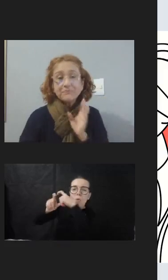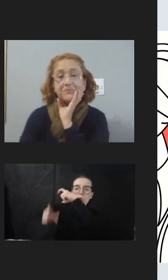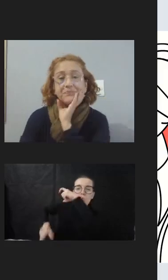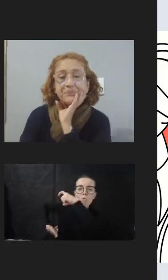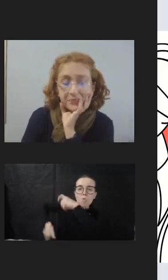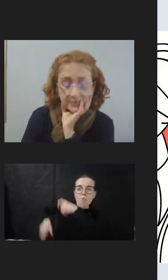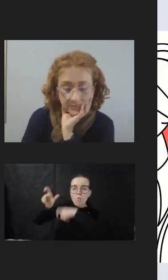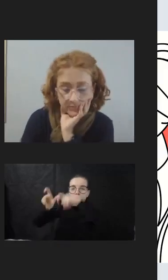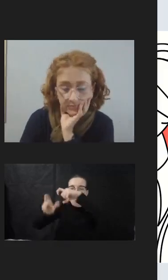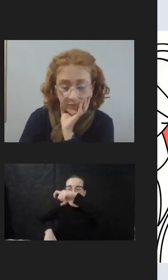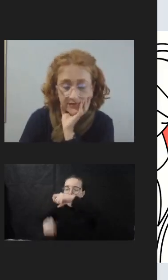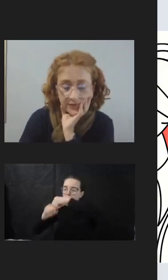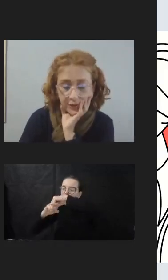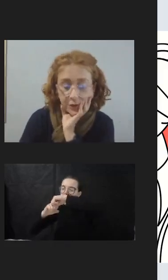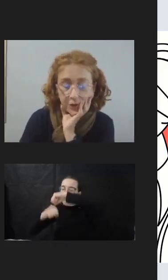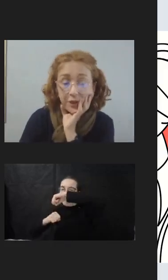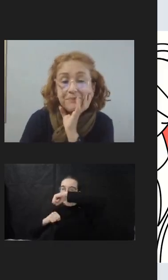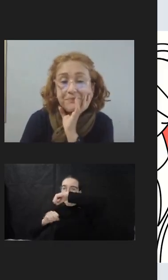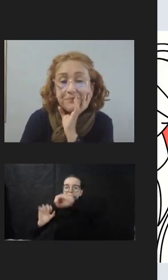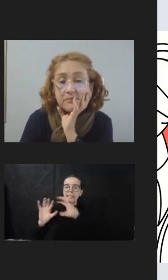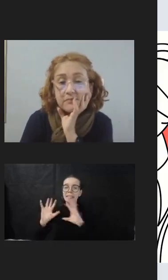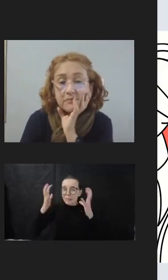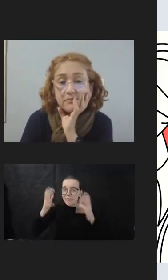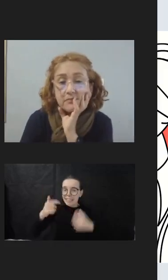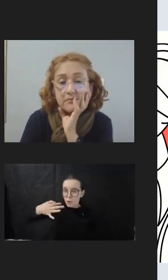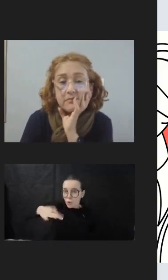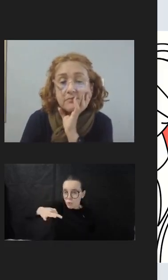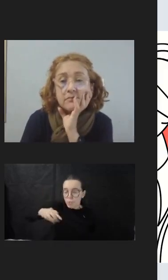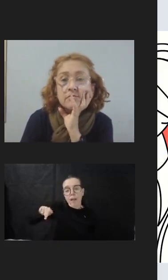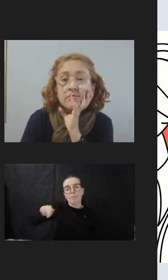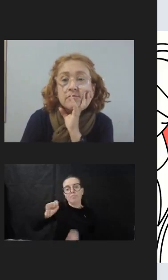Ok? Bora ver aqui.